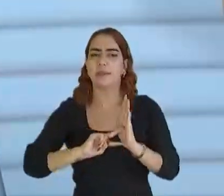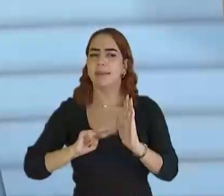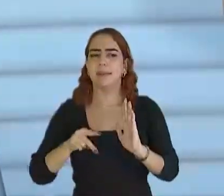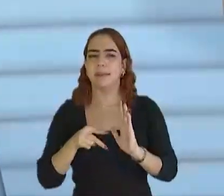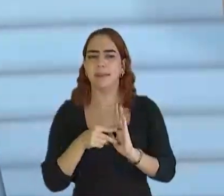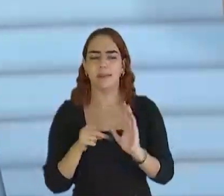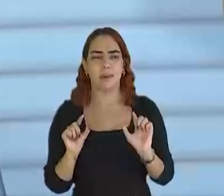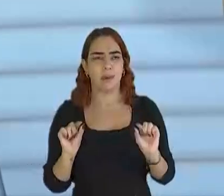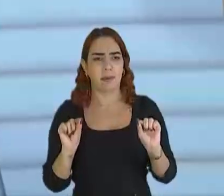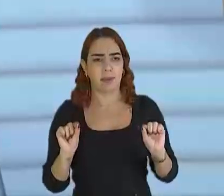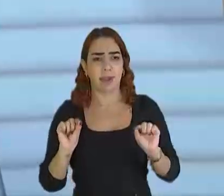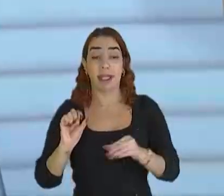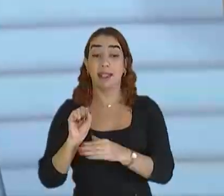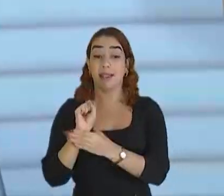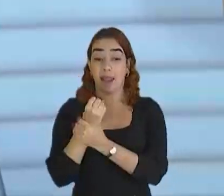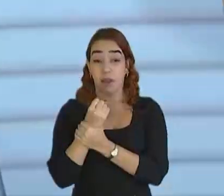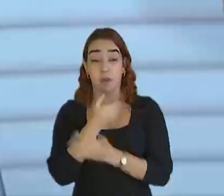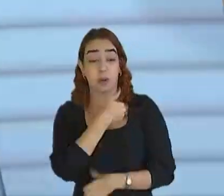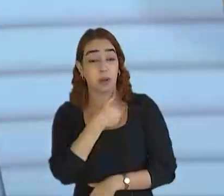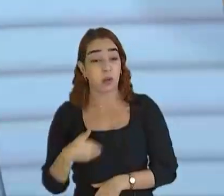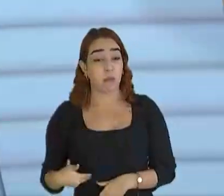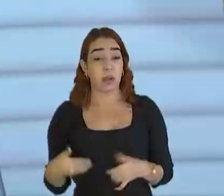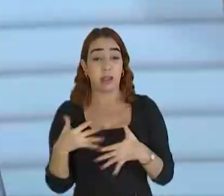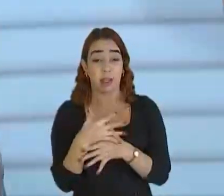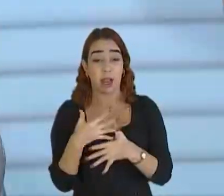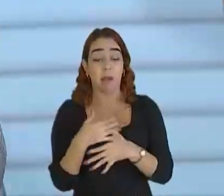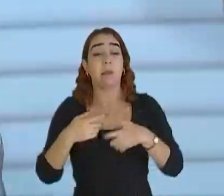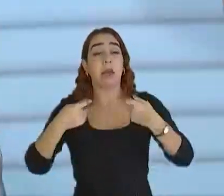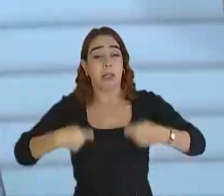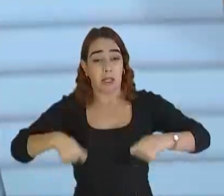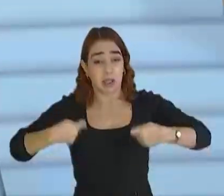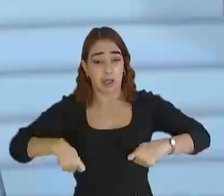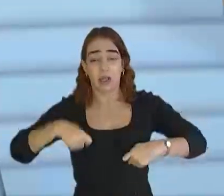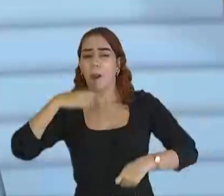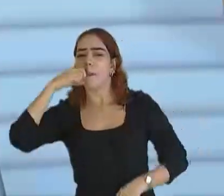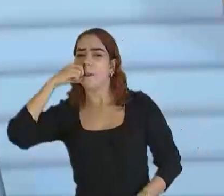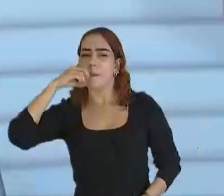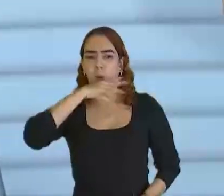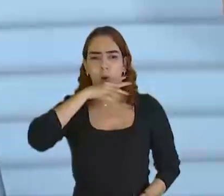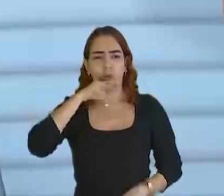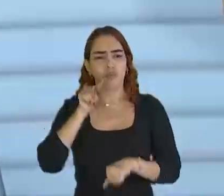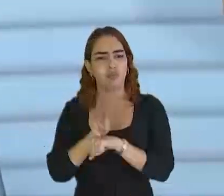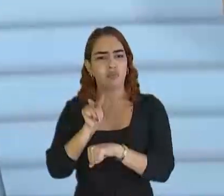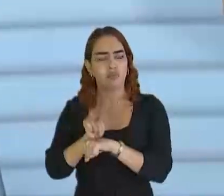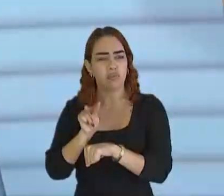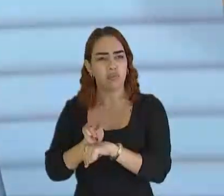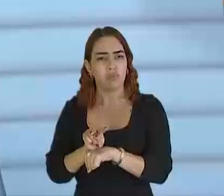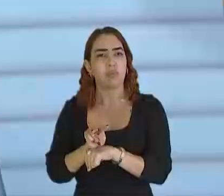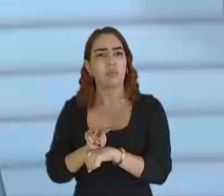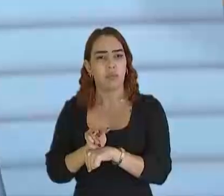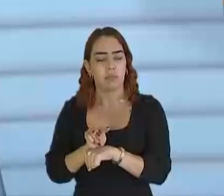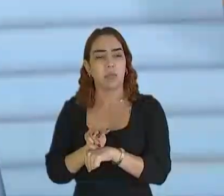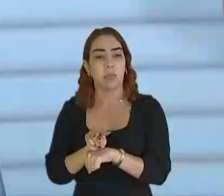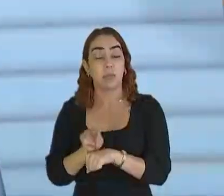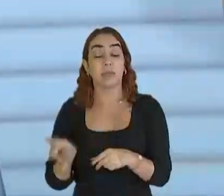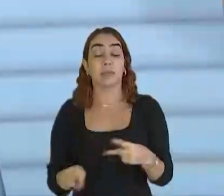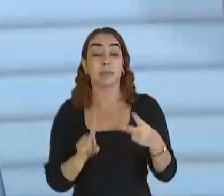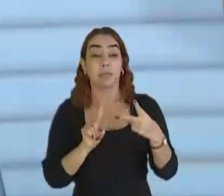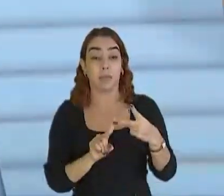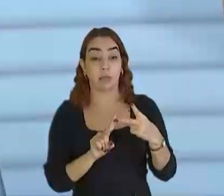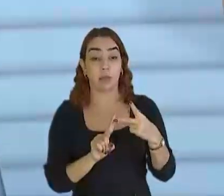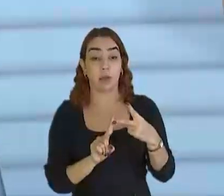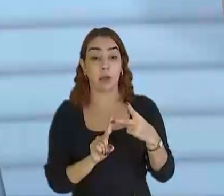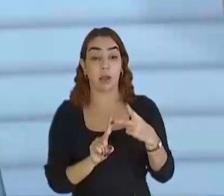de combater a insegurança urbana, né? com a ideia de força violenta, né? Supressão de direitos